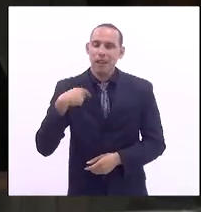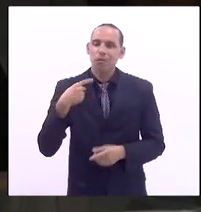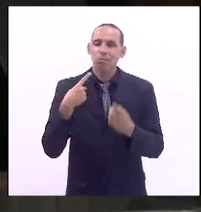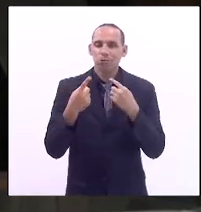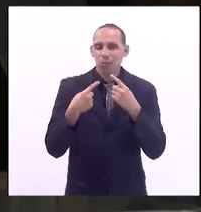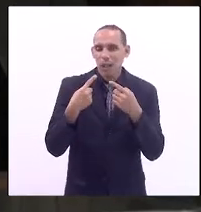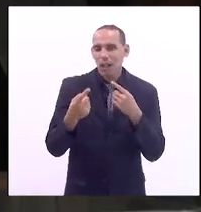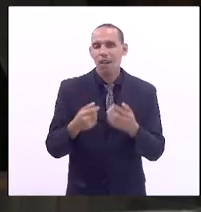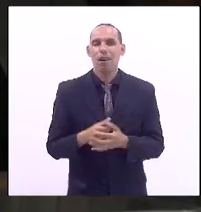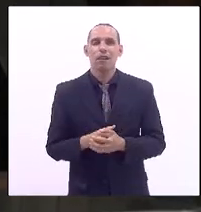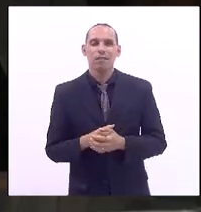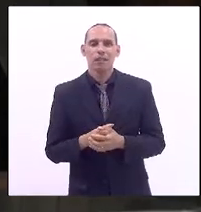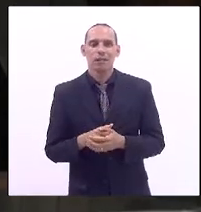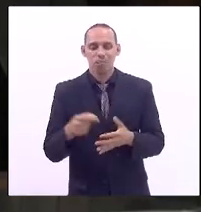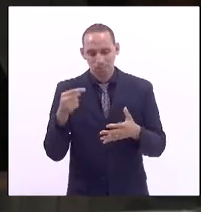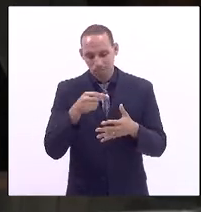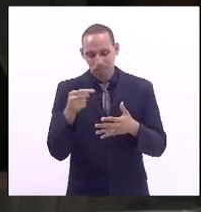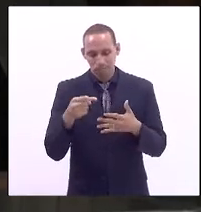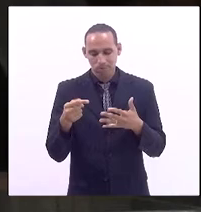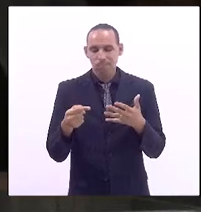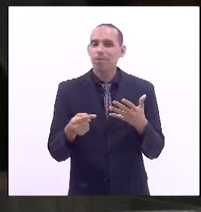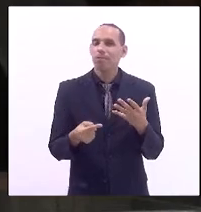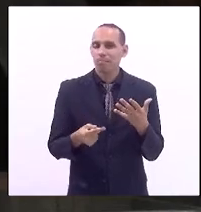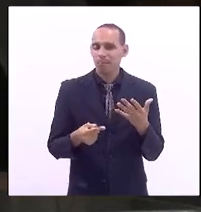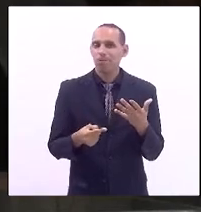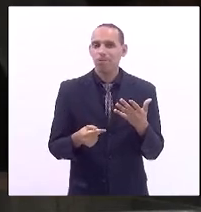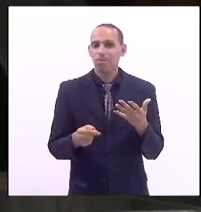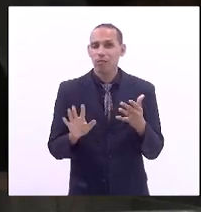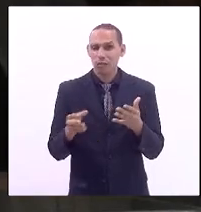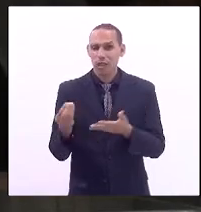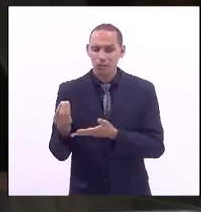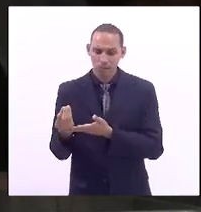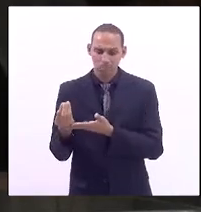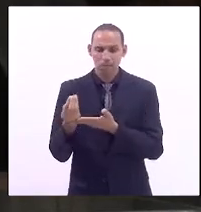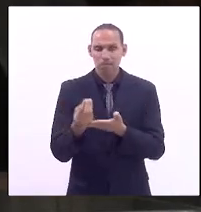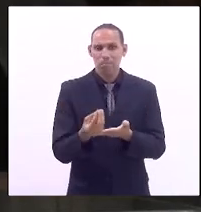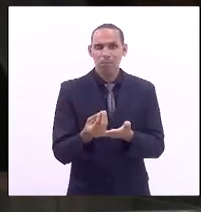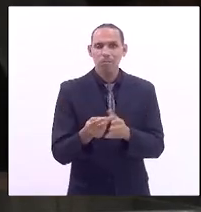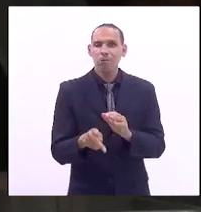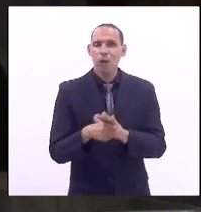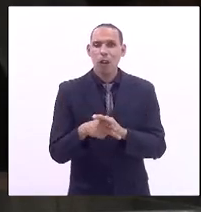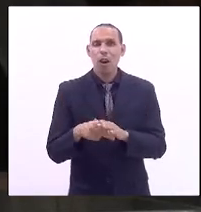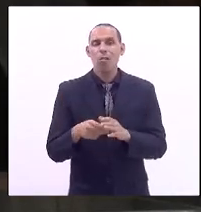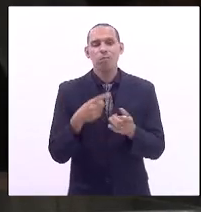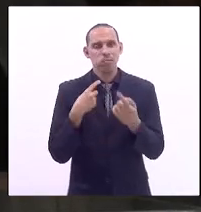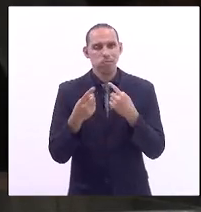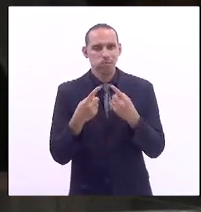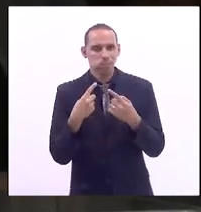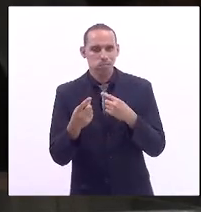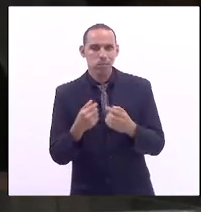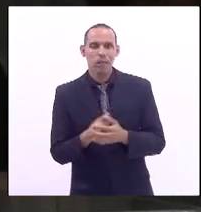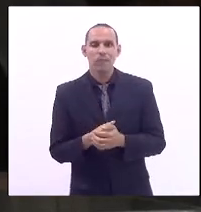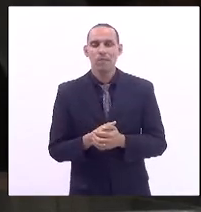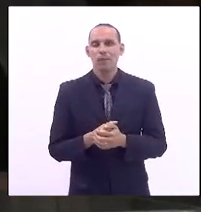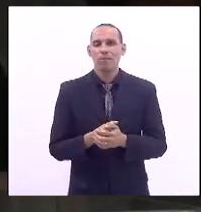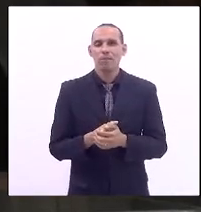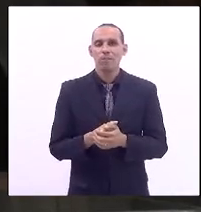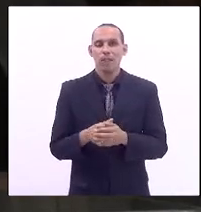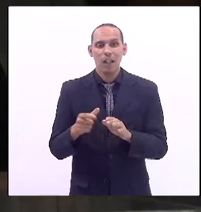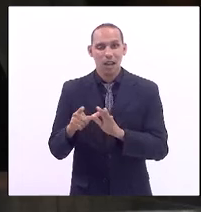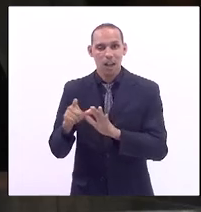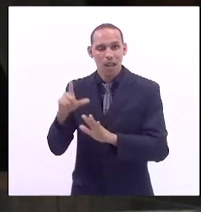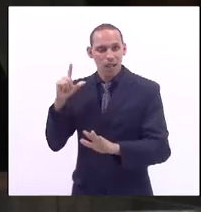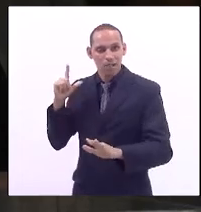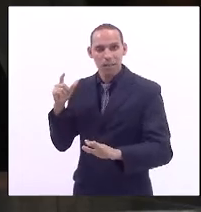dialogar é com vários elementos já trazidos ao debate por deputados e deputadas que me